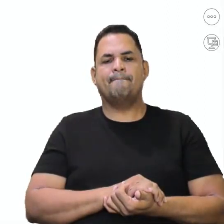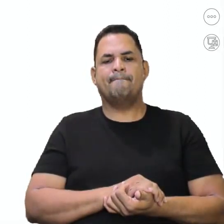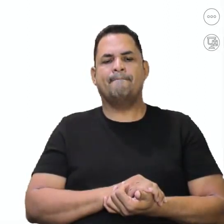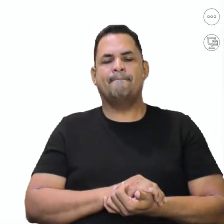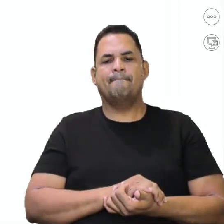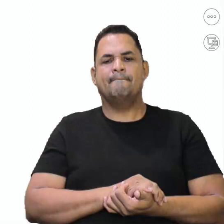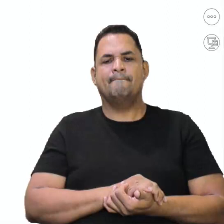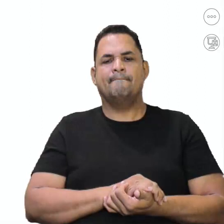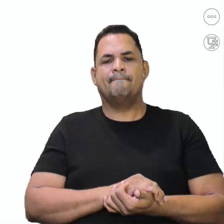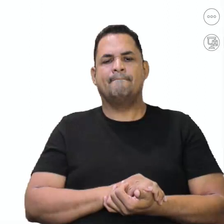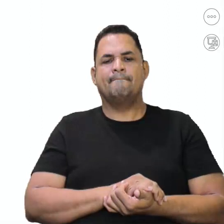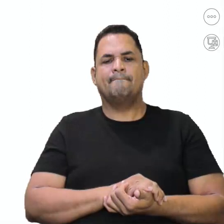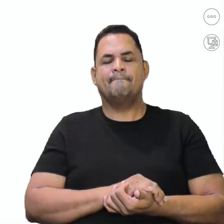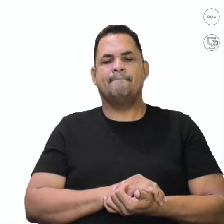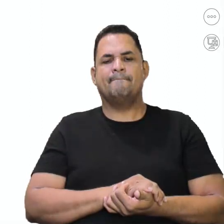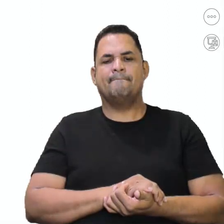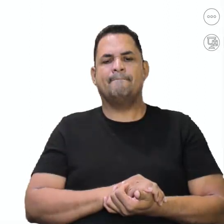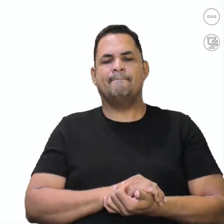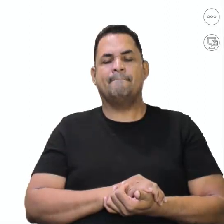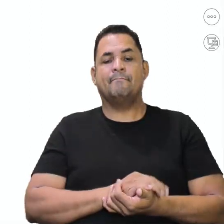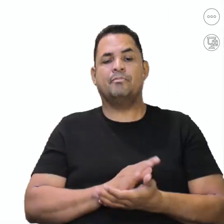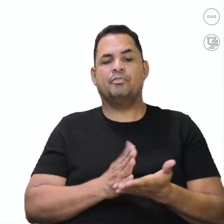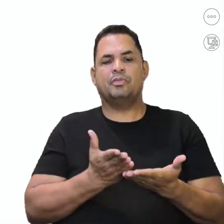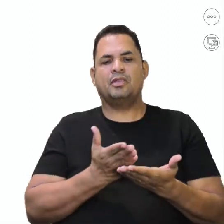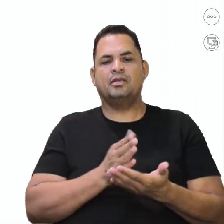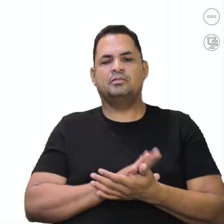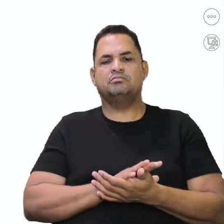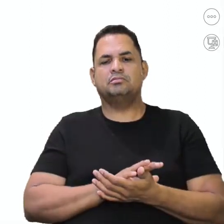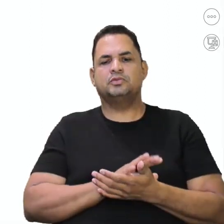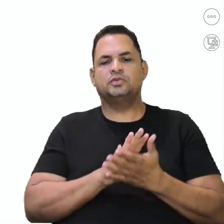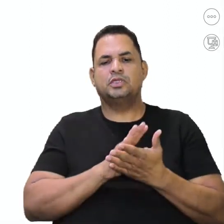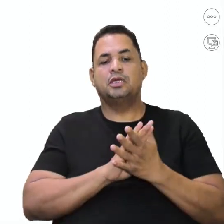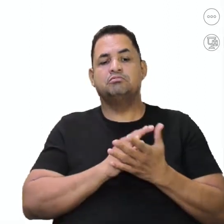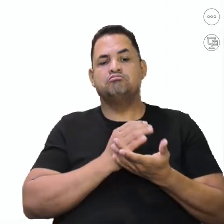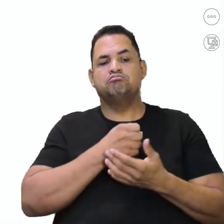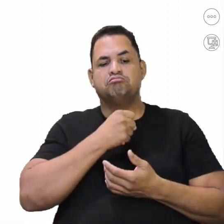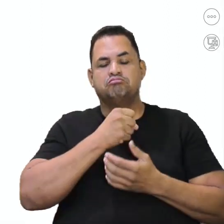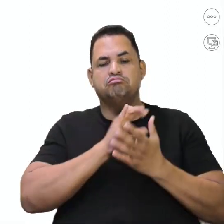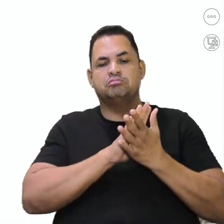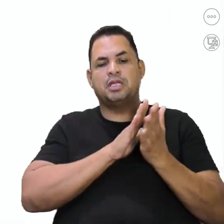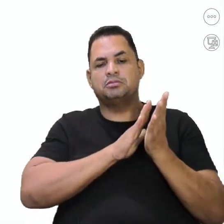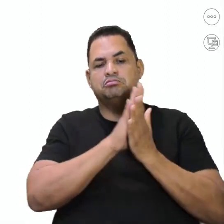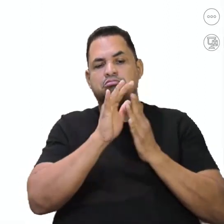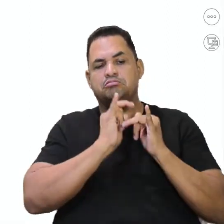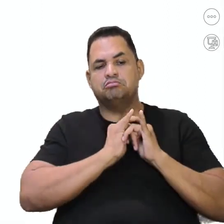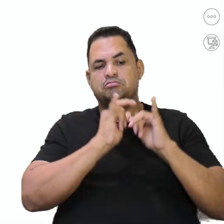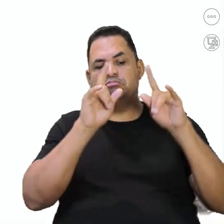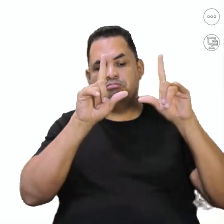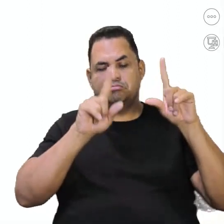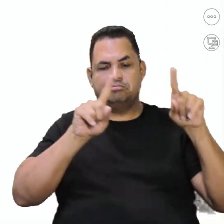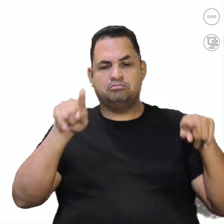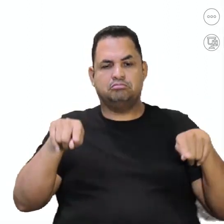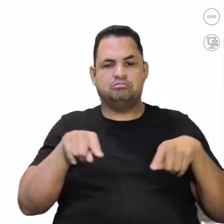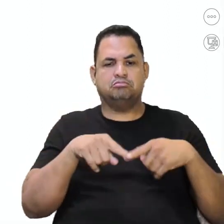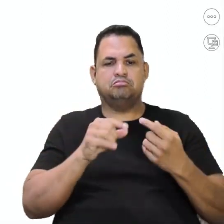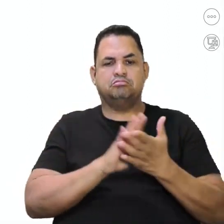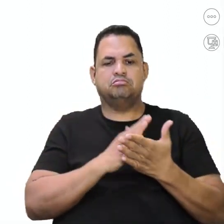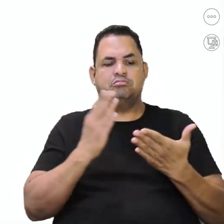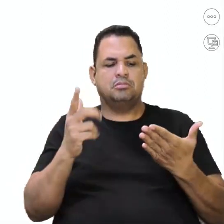or online, certo? Só que eles estão tanto nos jornais, newspapers,